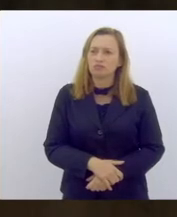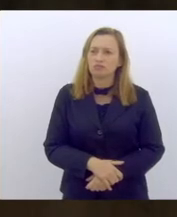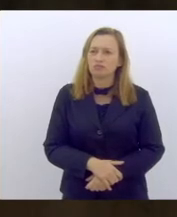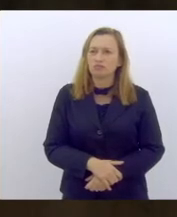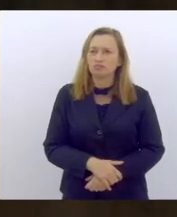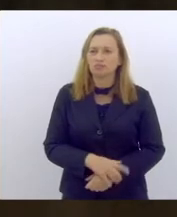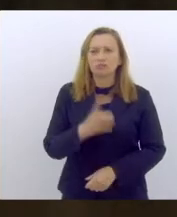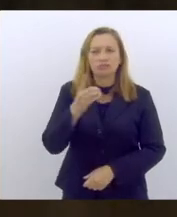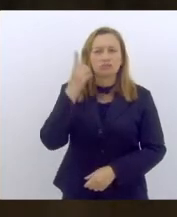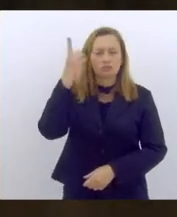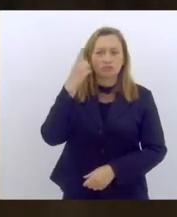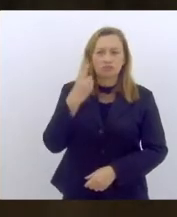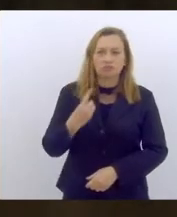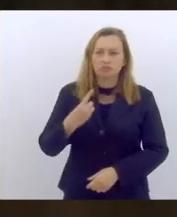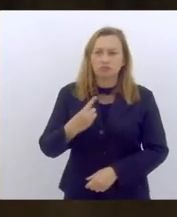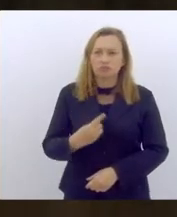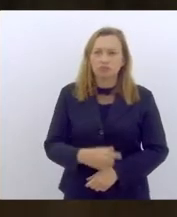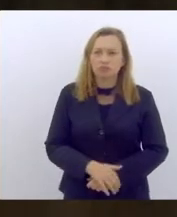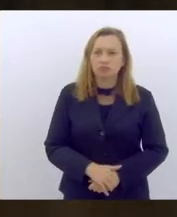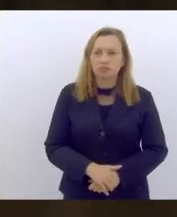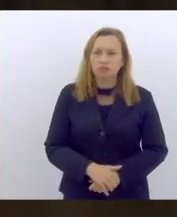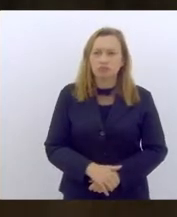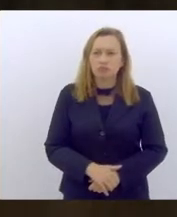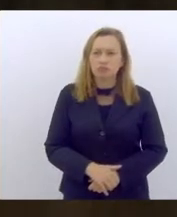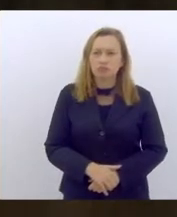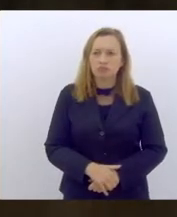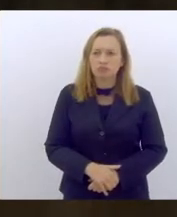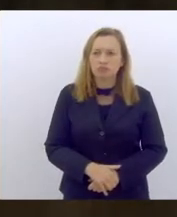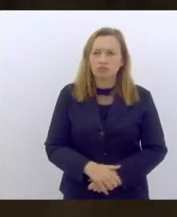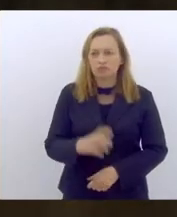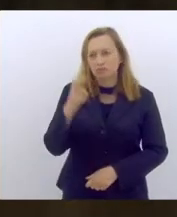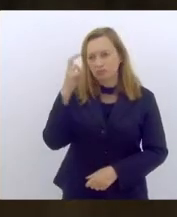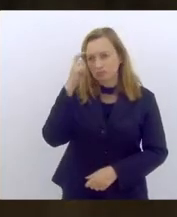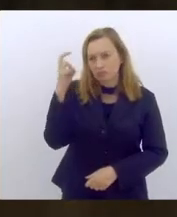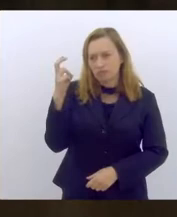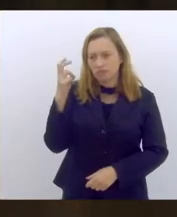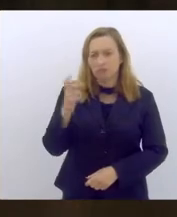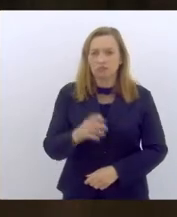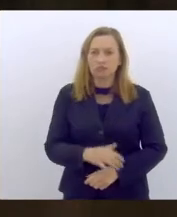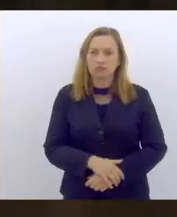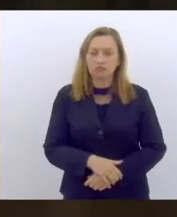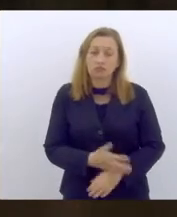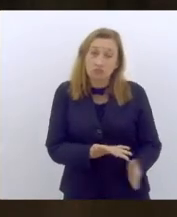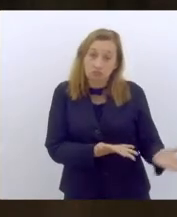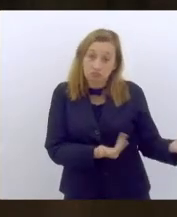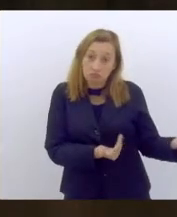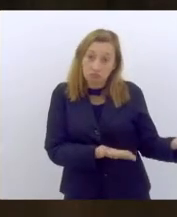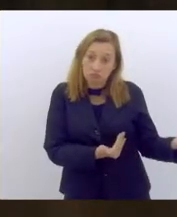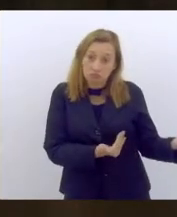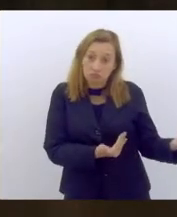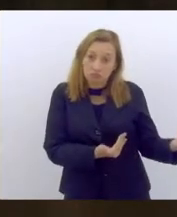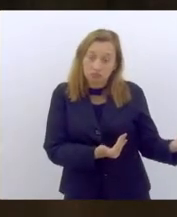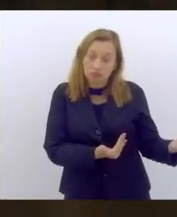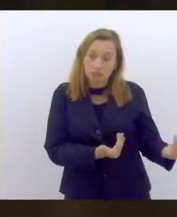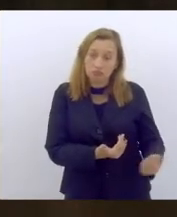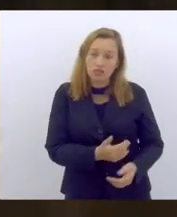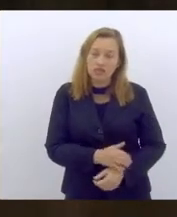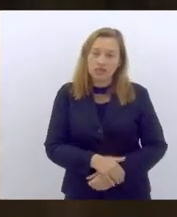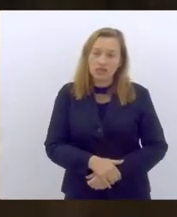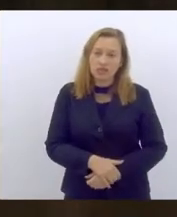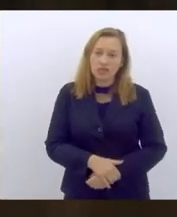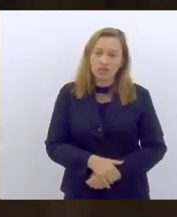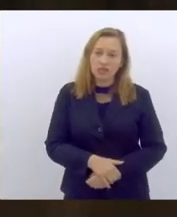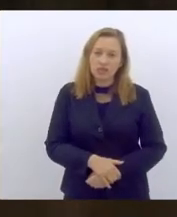parlamentar Dani Monteiro autor intelectual um jovem que teve aqui